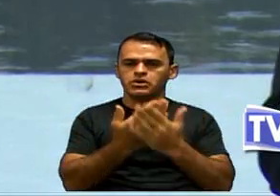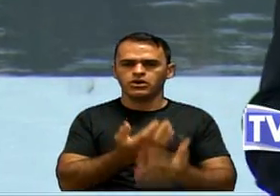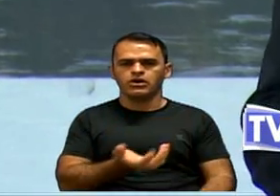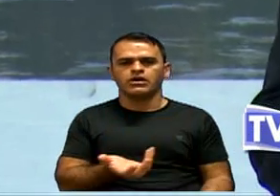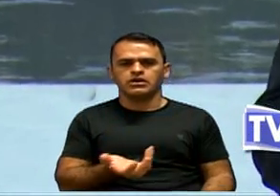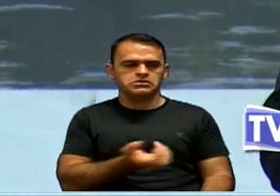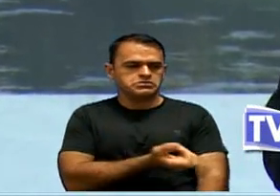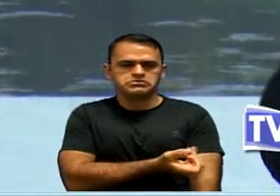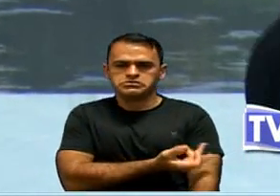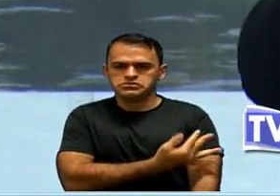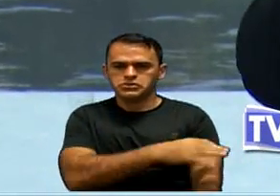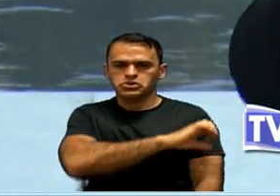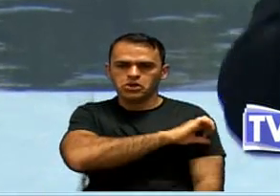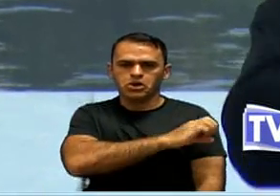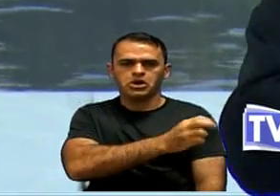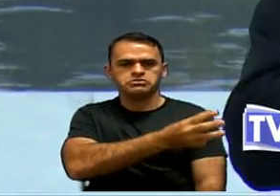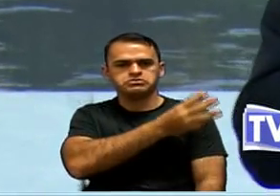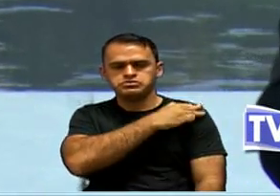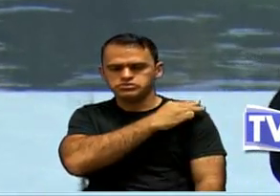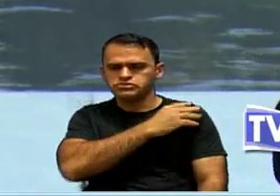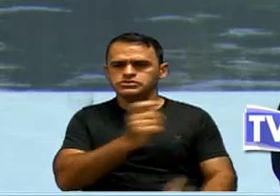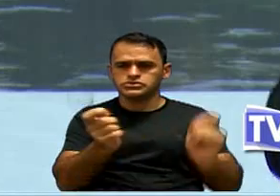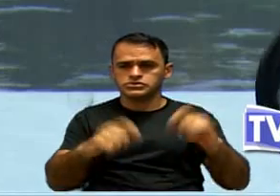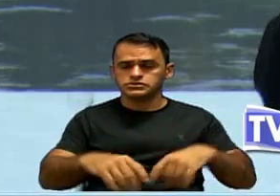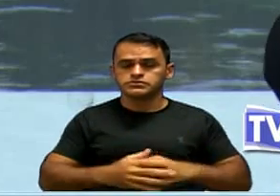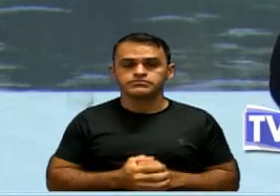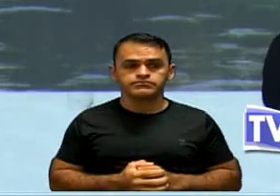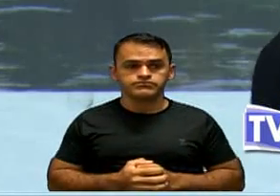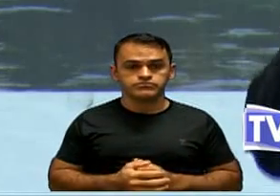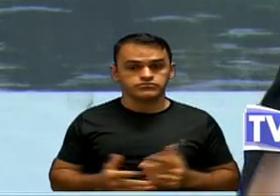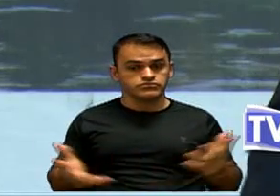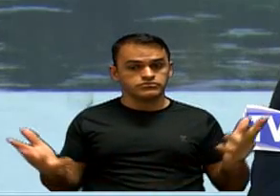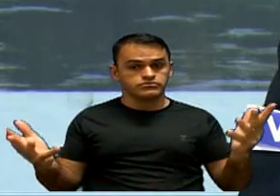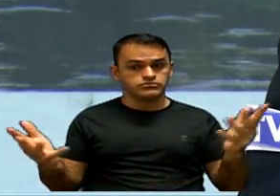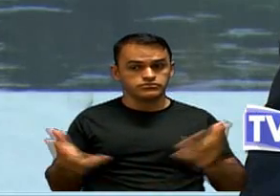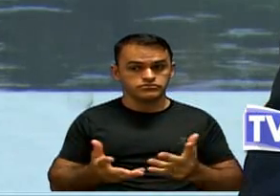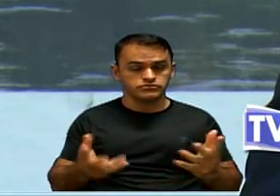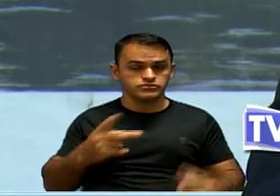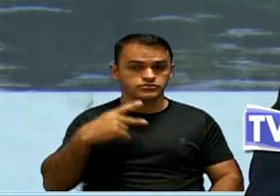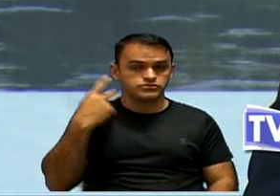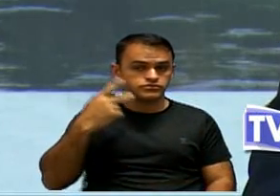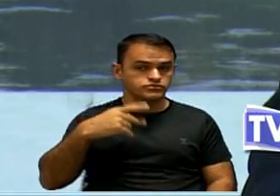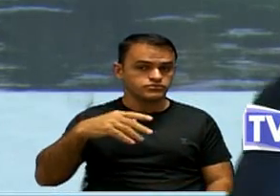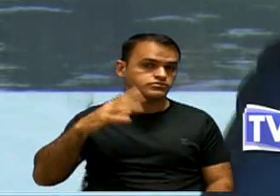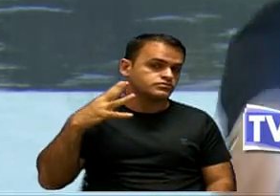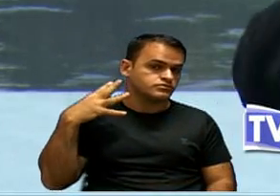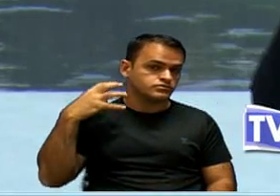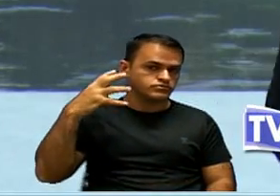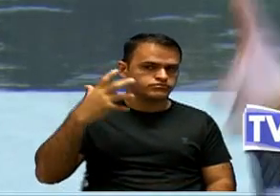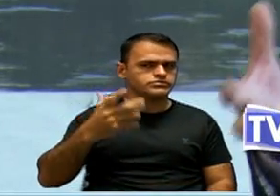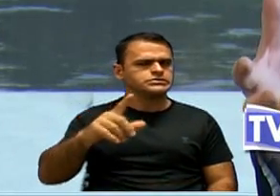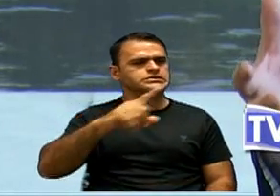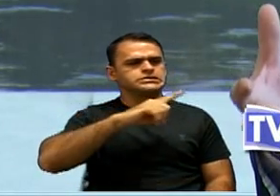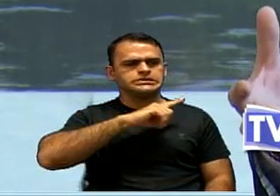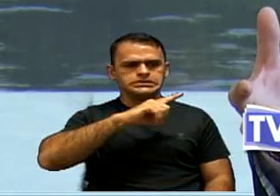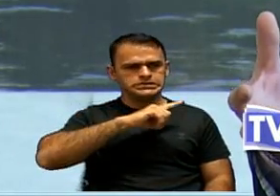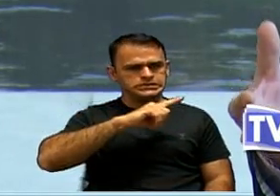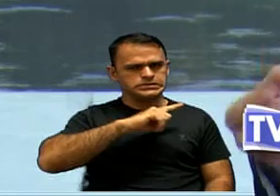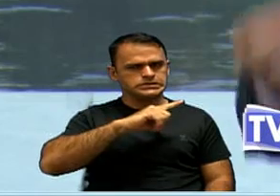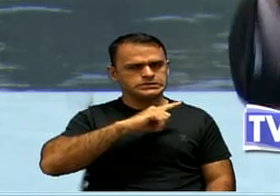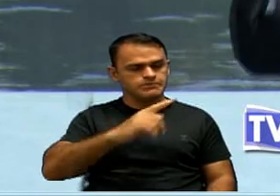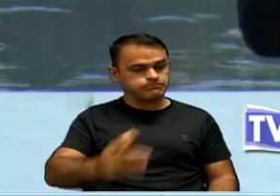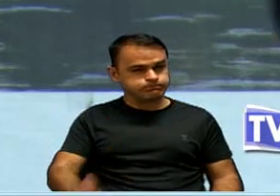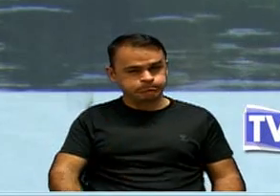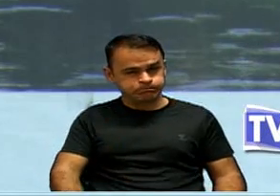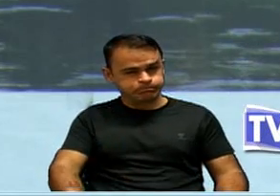de Sorocaba. Nós estamos vivendo, vereadora Fernanda, um surto